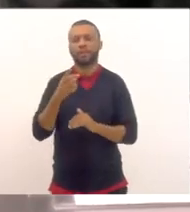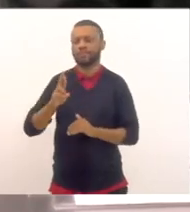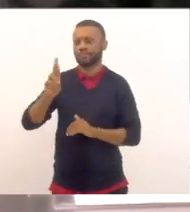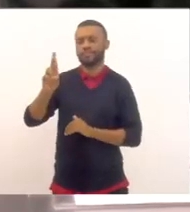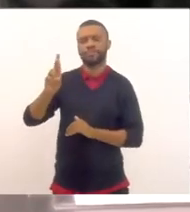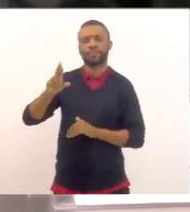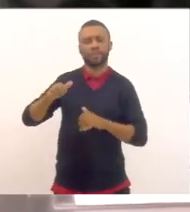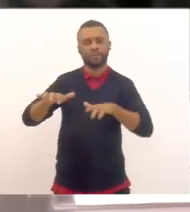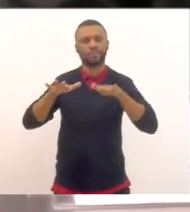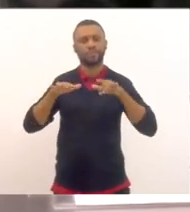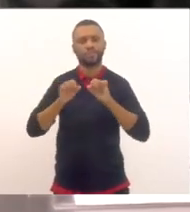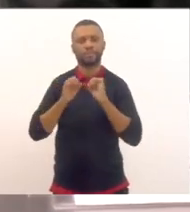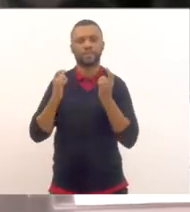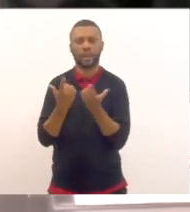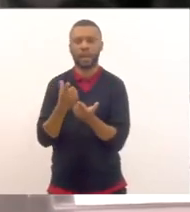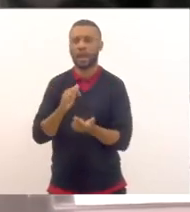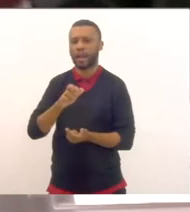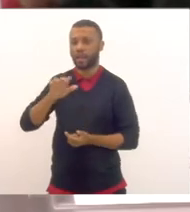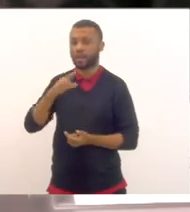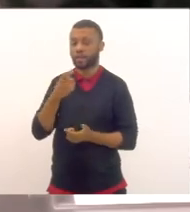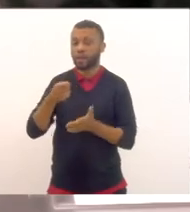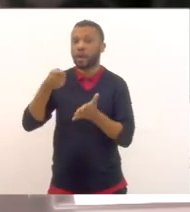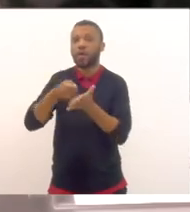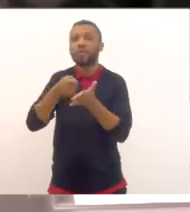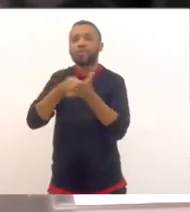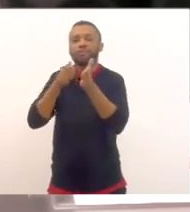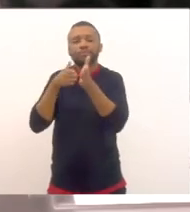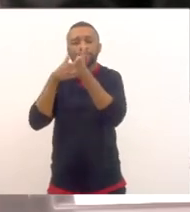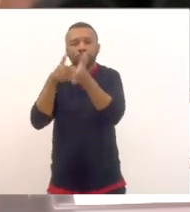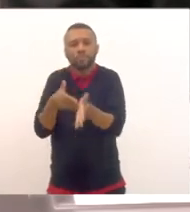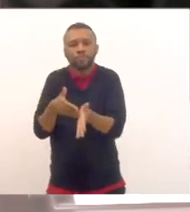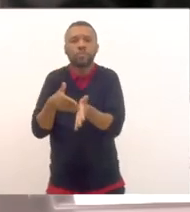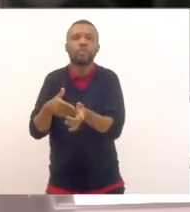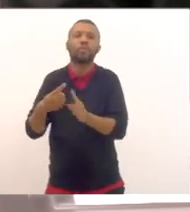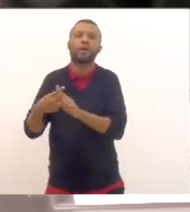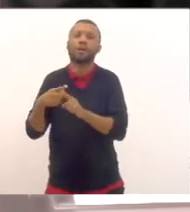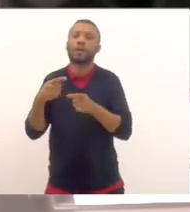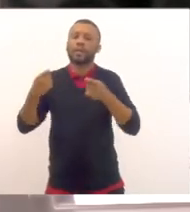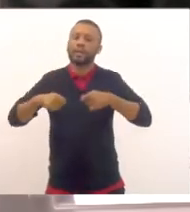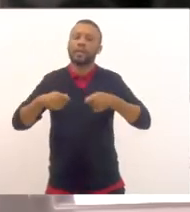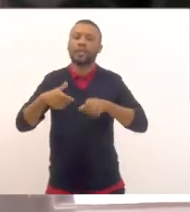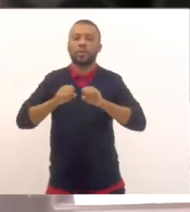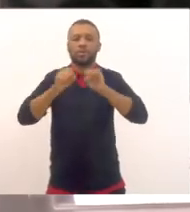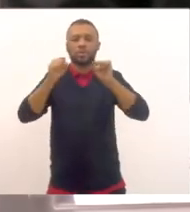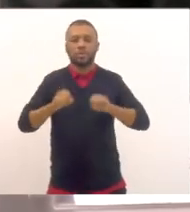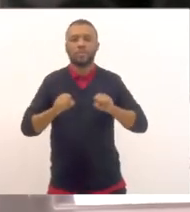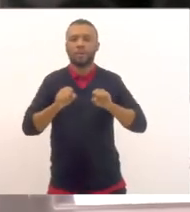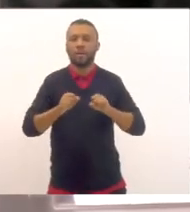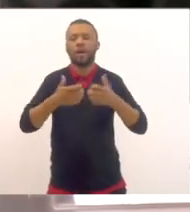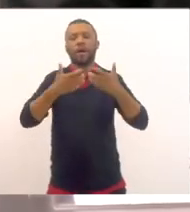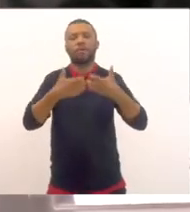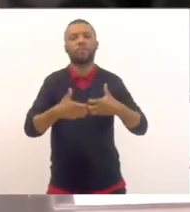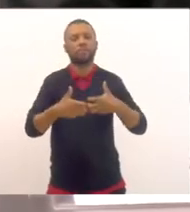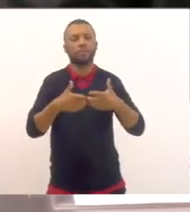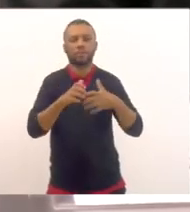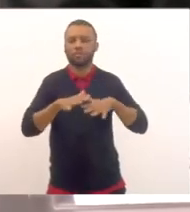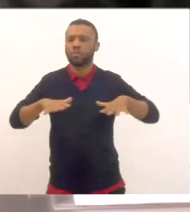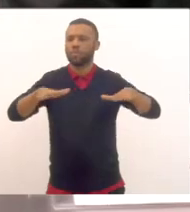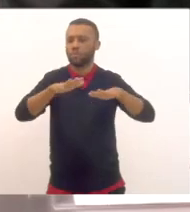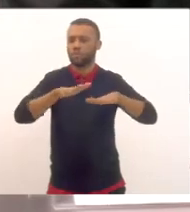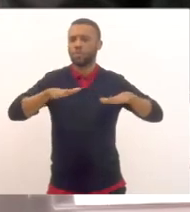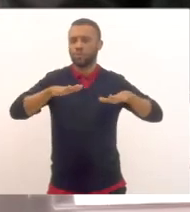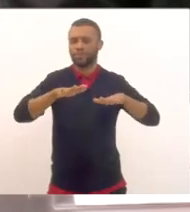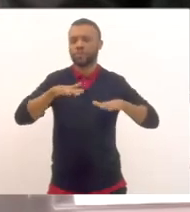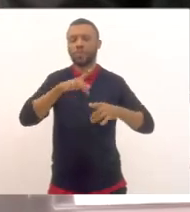representante aqui do Parlamento nós estamos sendo rigorosos em função da necessidade de manter o sistema funcionando então a pergunta